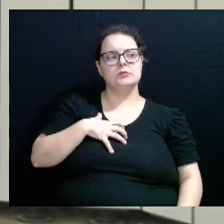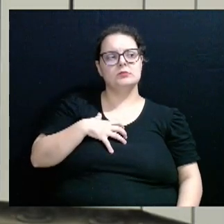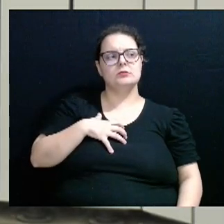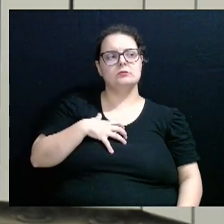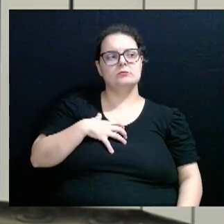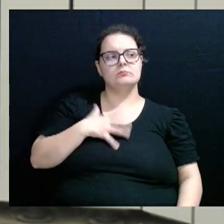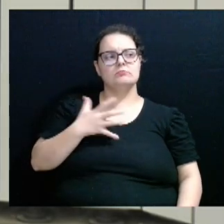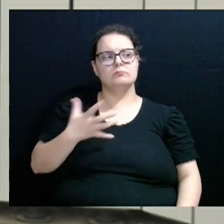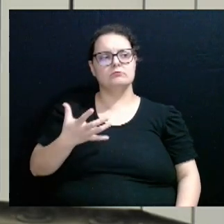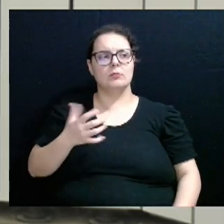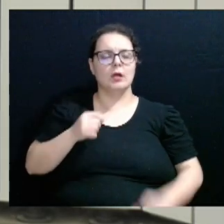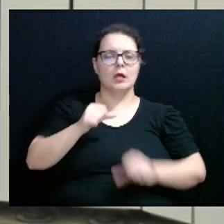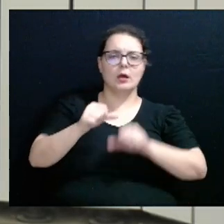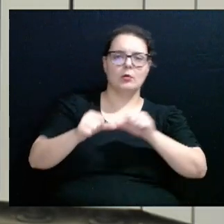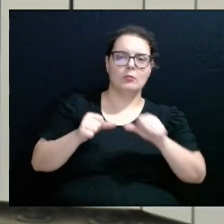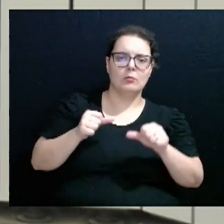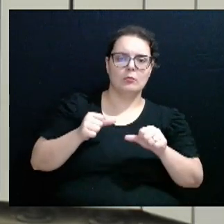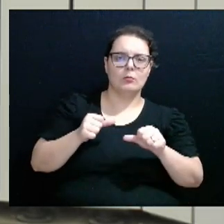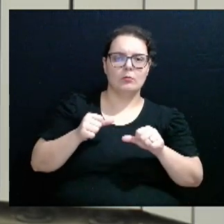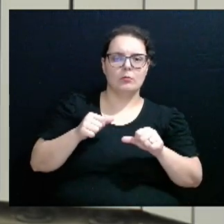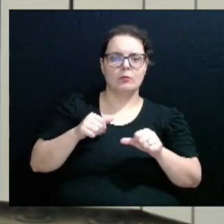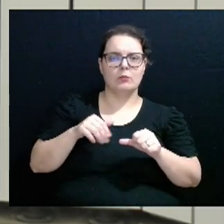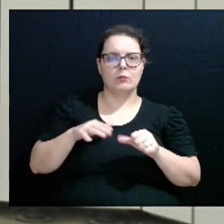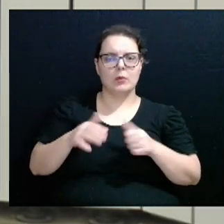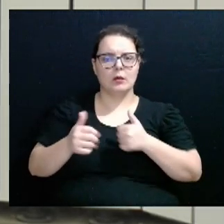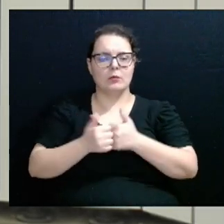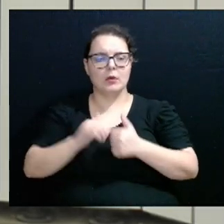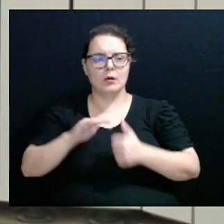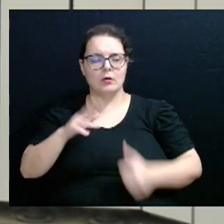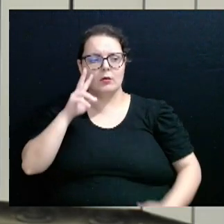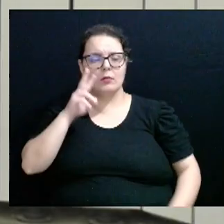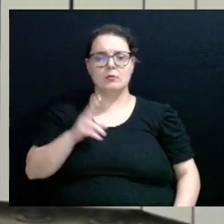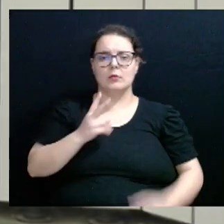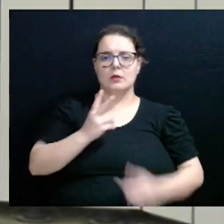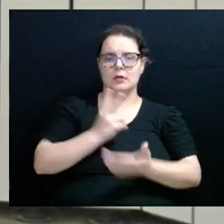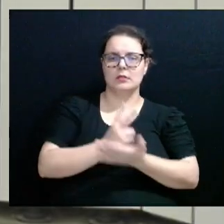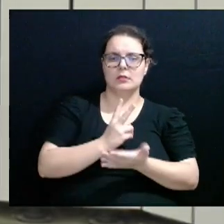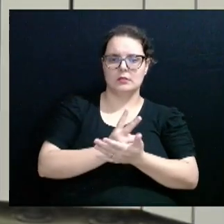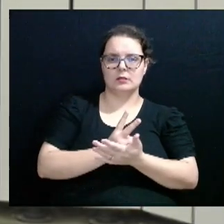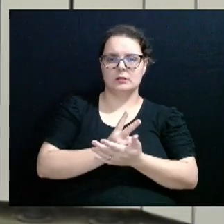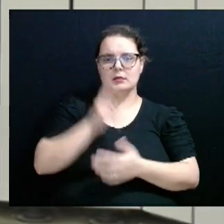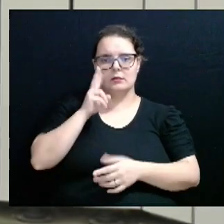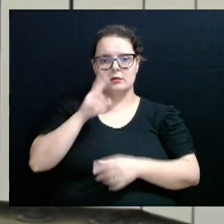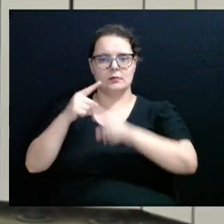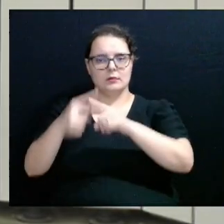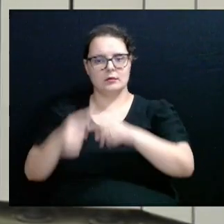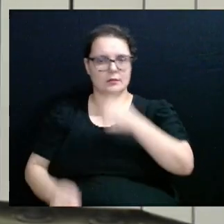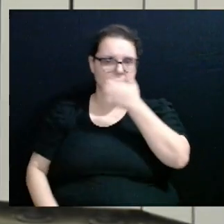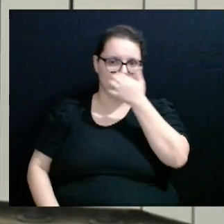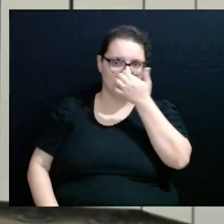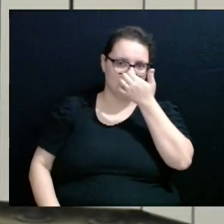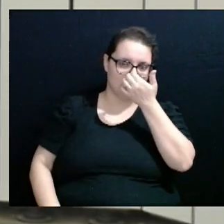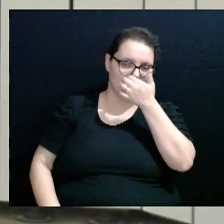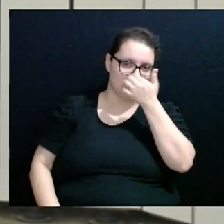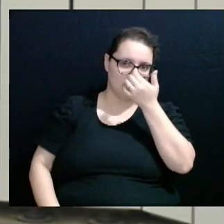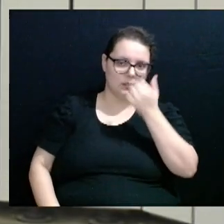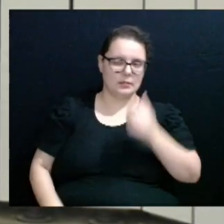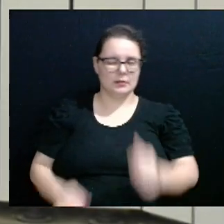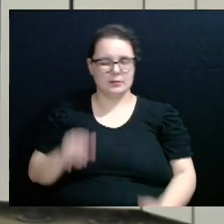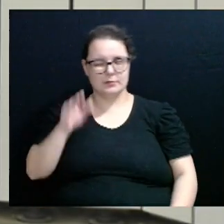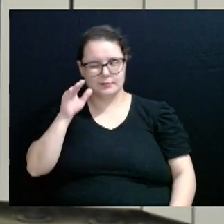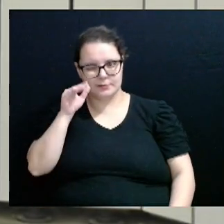mudança mais próxima, assim, quando você olha, porque a gente sempre olha para o concorrente, tá? A gente sempre espia um pouquinho ali a casa do